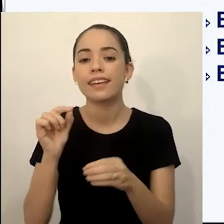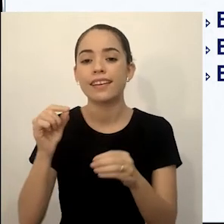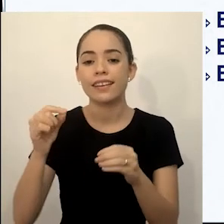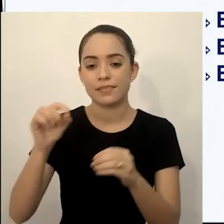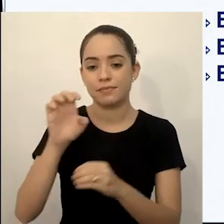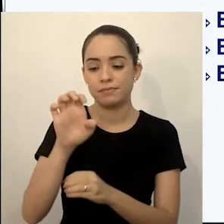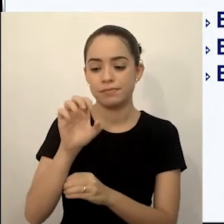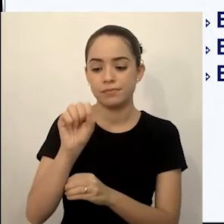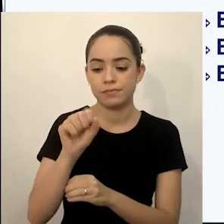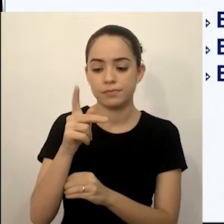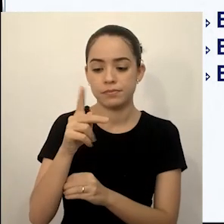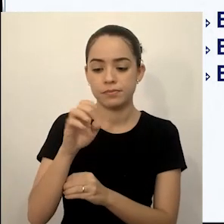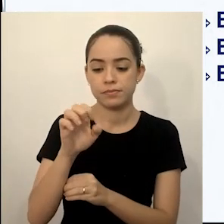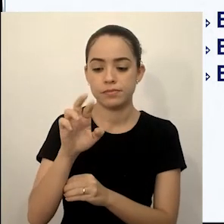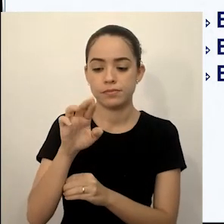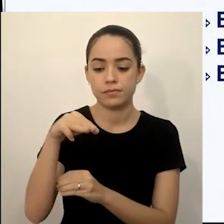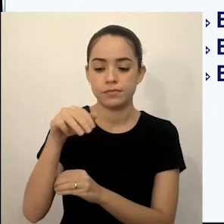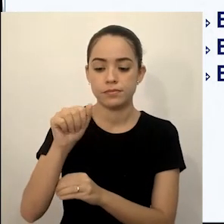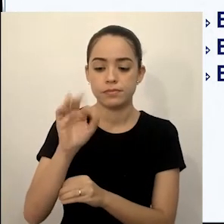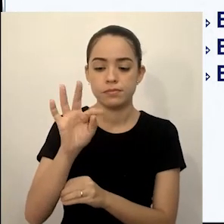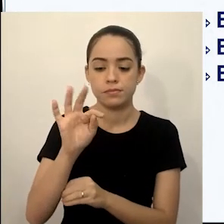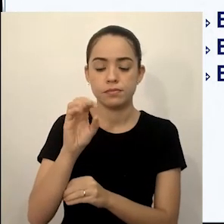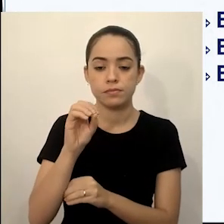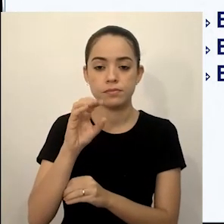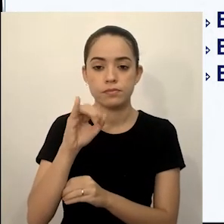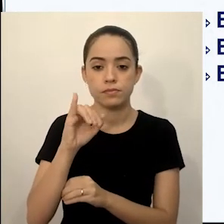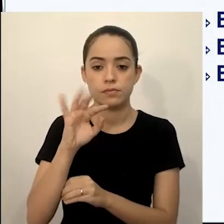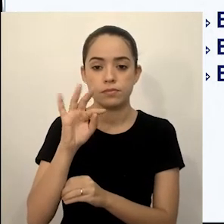os espermatócitos primários.